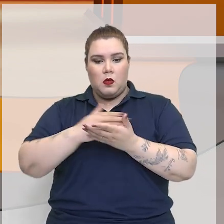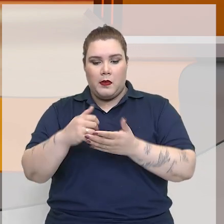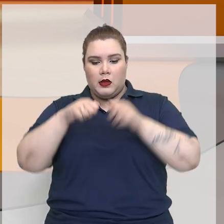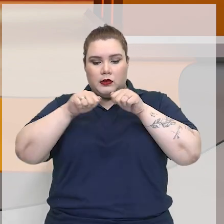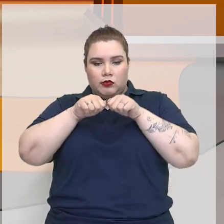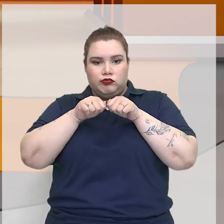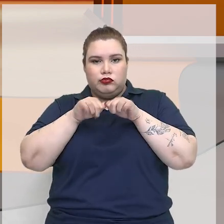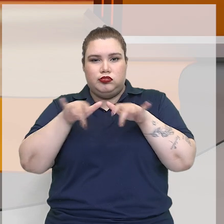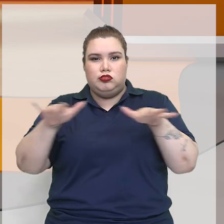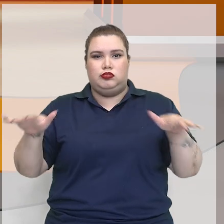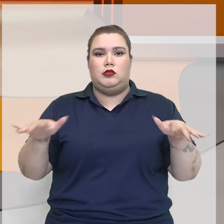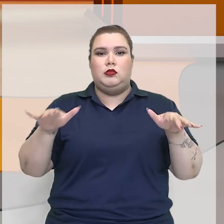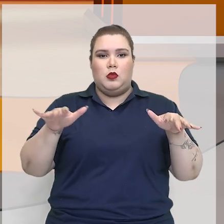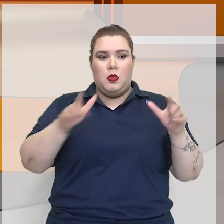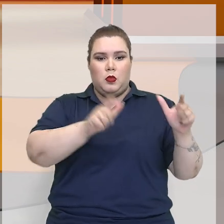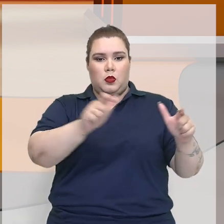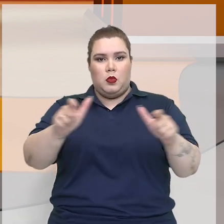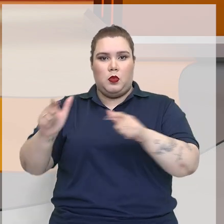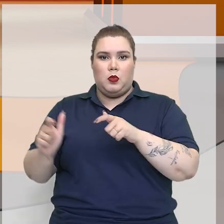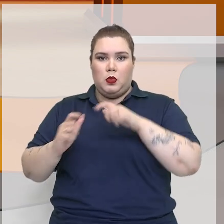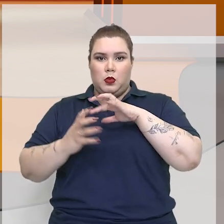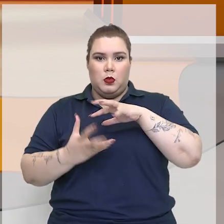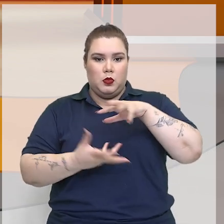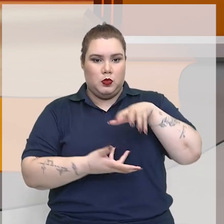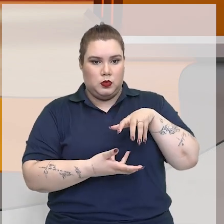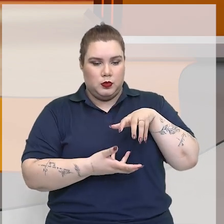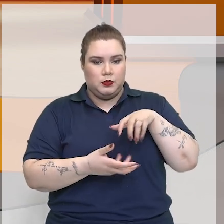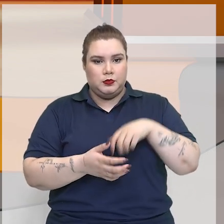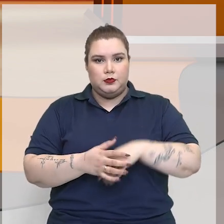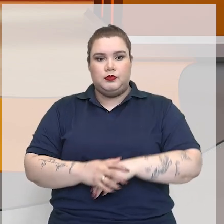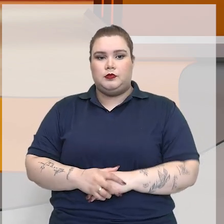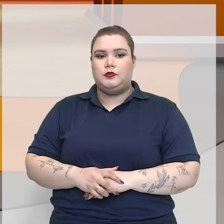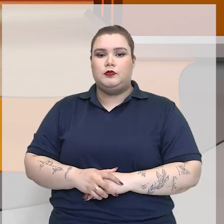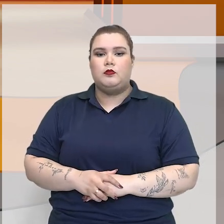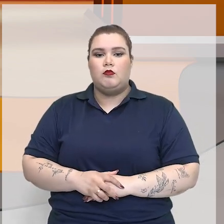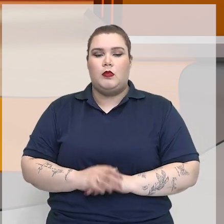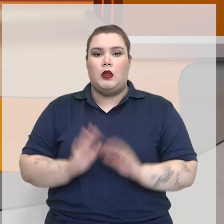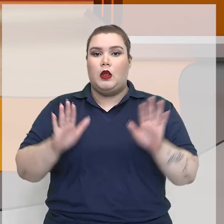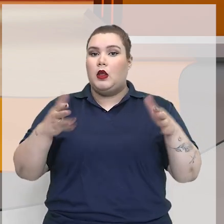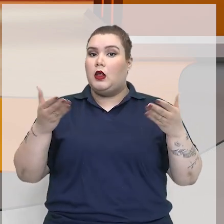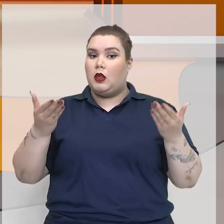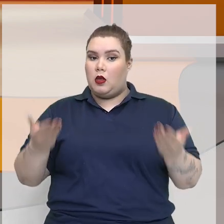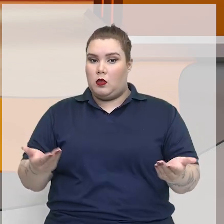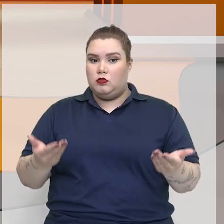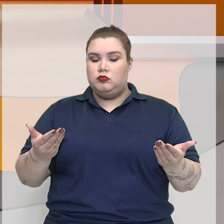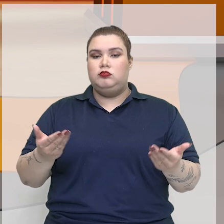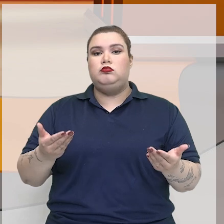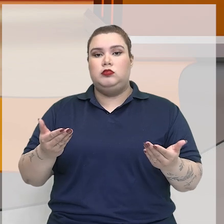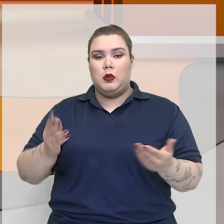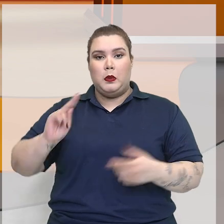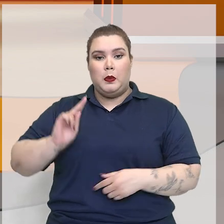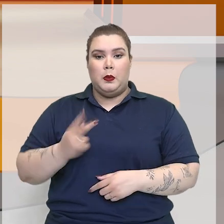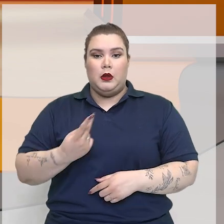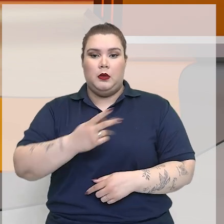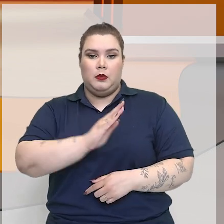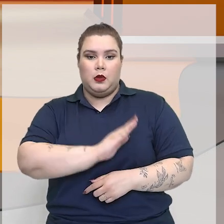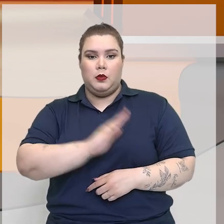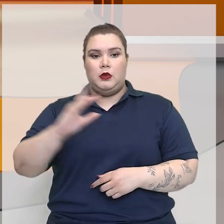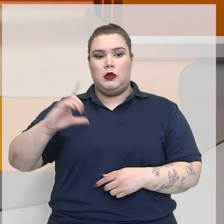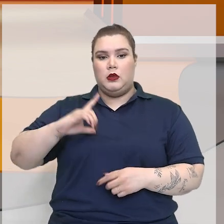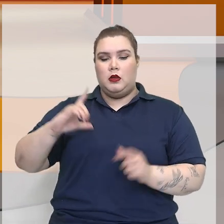por diferentes lugares do mundo. E então, né, os hebreus, eles